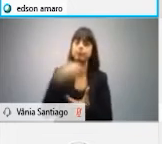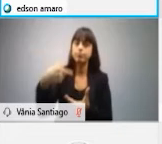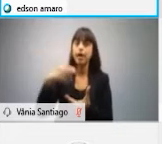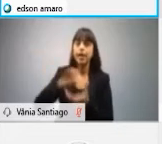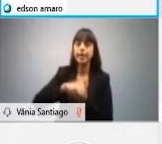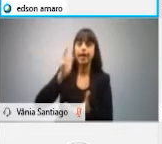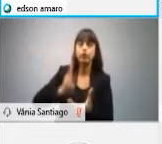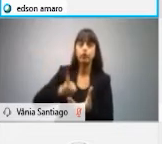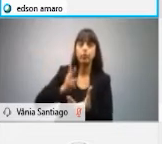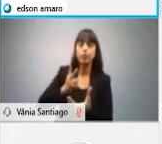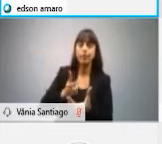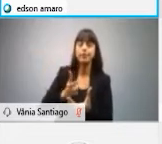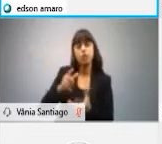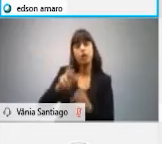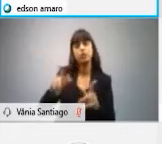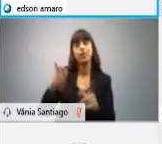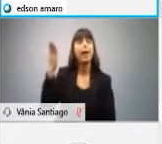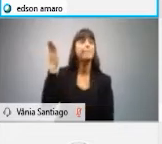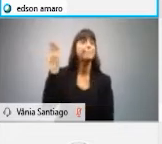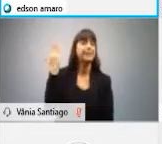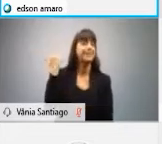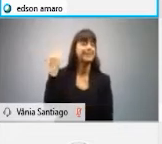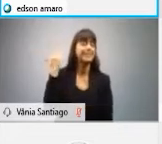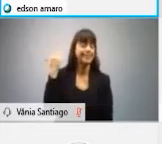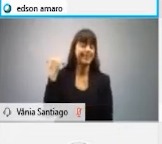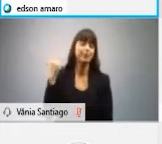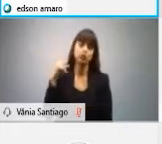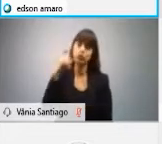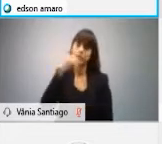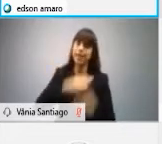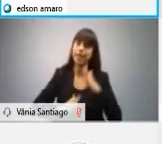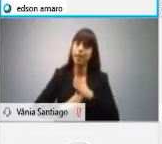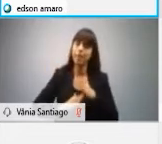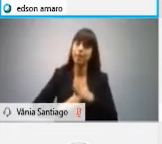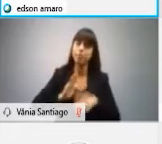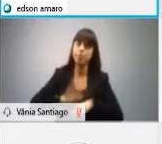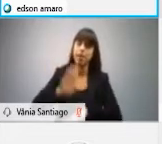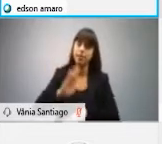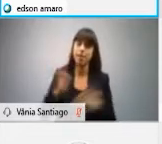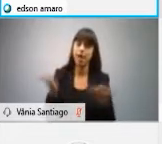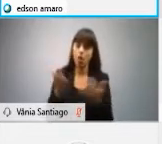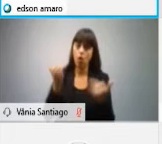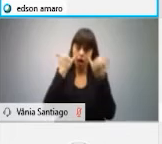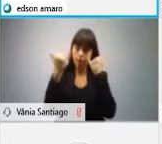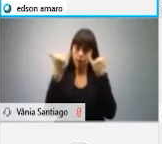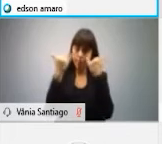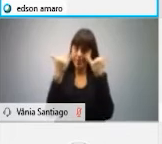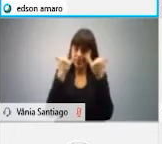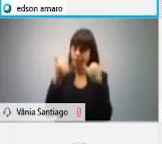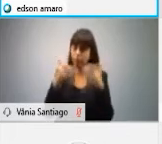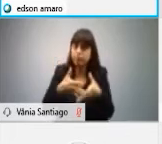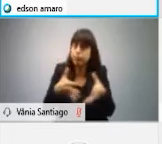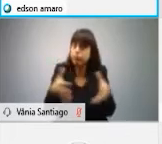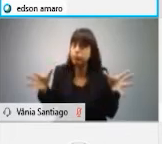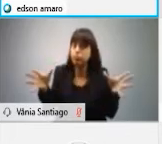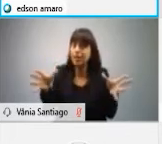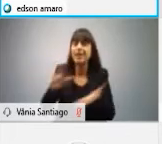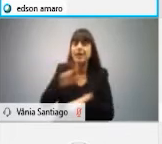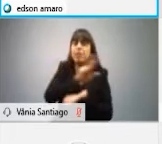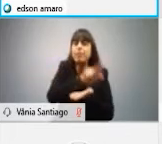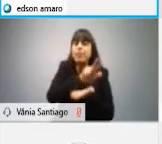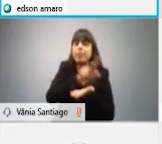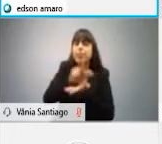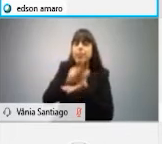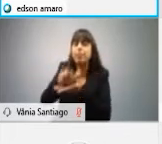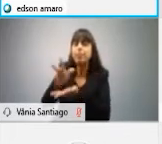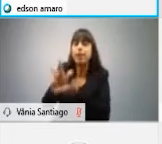é bastante diferente do passado. De maneira que o volume de informação que a gente tem, além de ser muito grande, ele é diversificado.